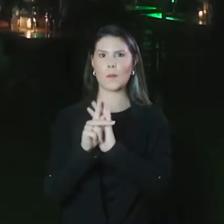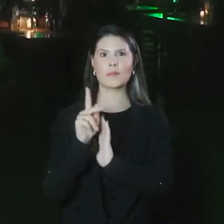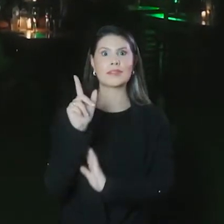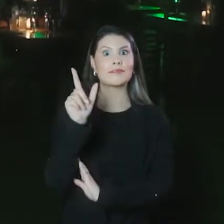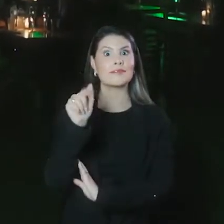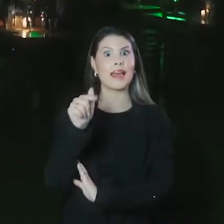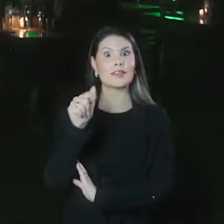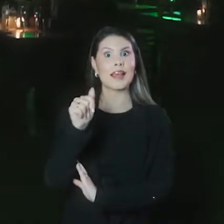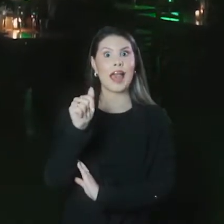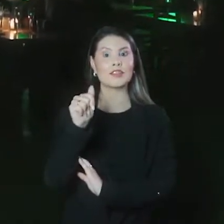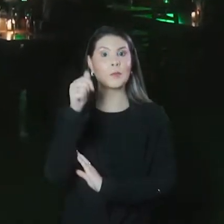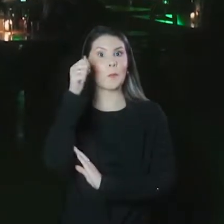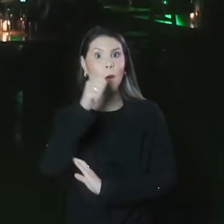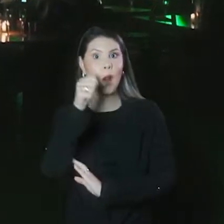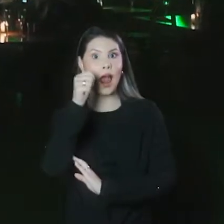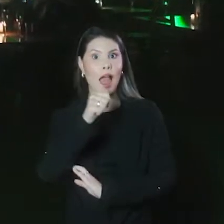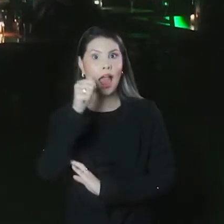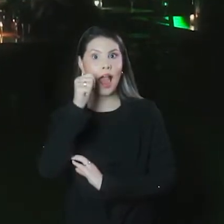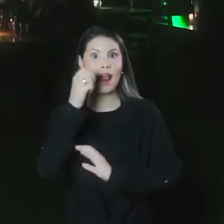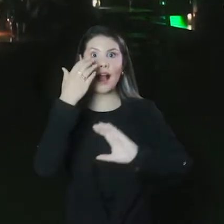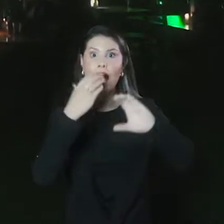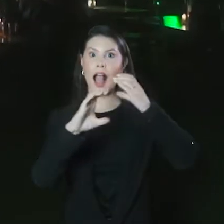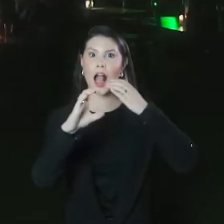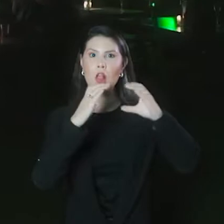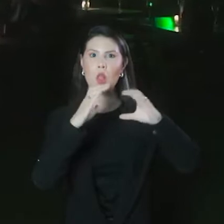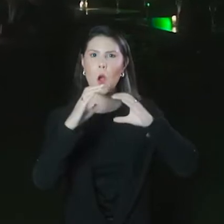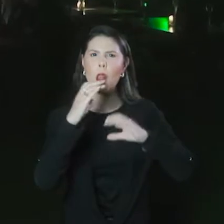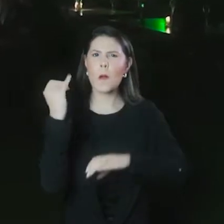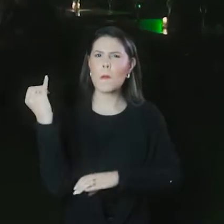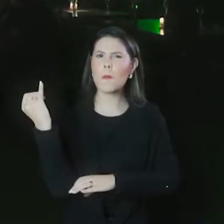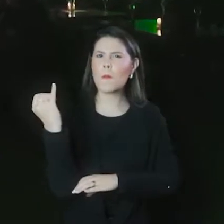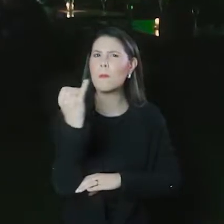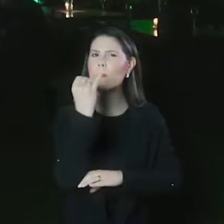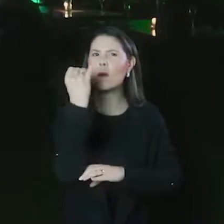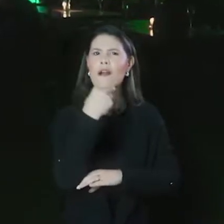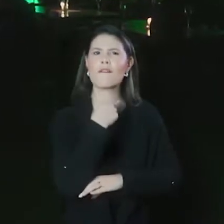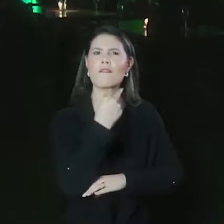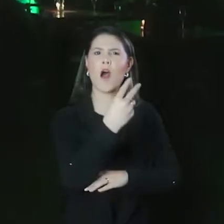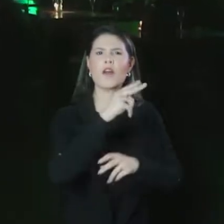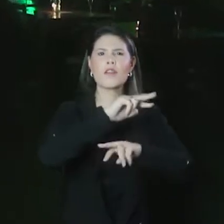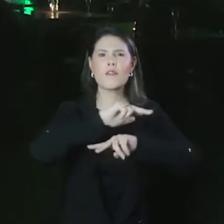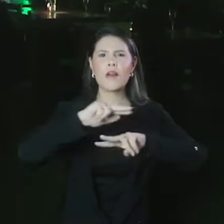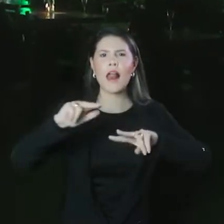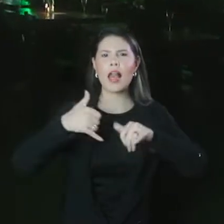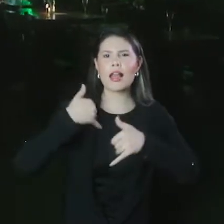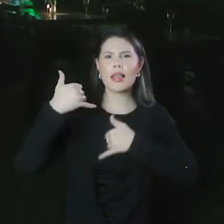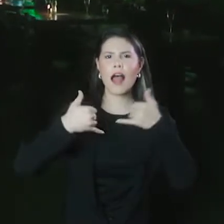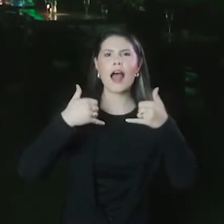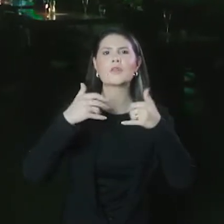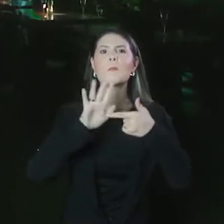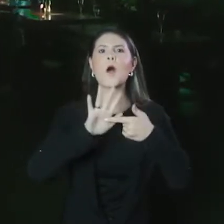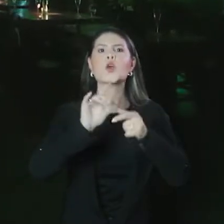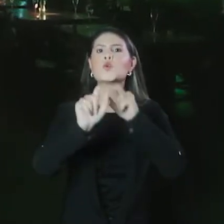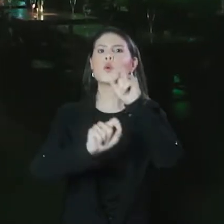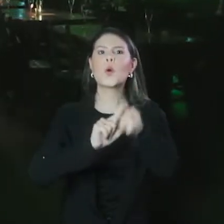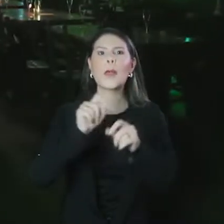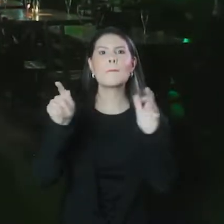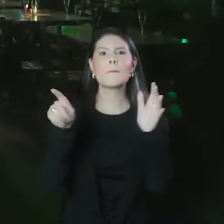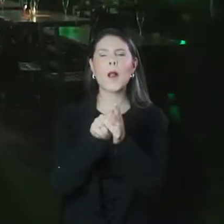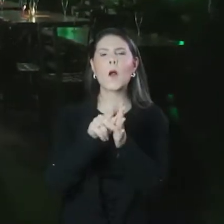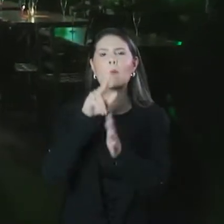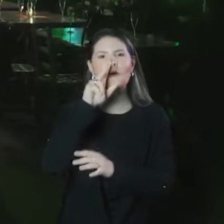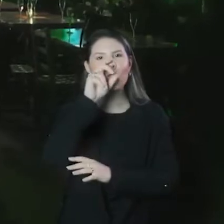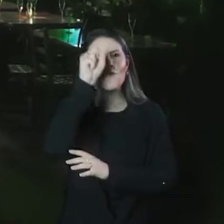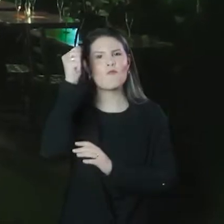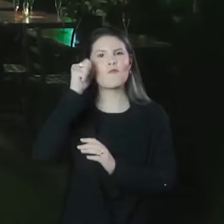17 atrações. Grandes vozes de diferentes gerações mostrando a força